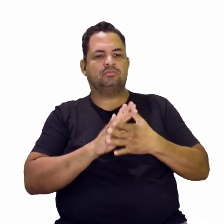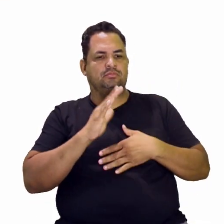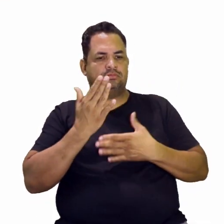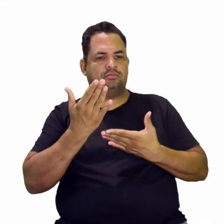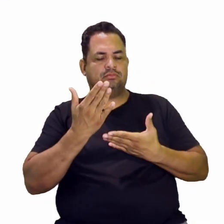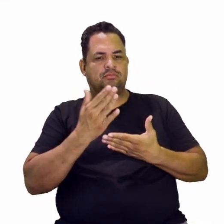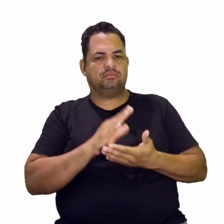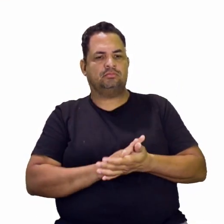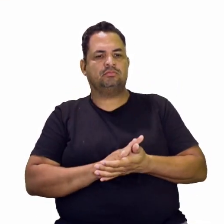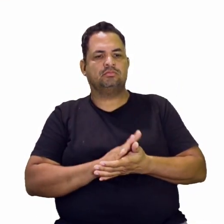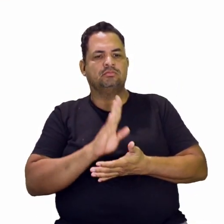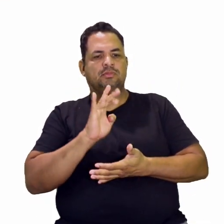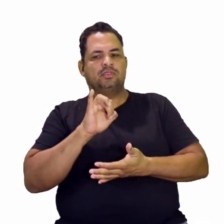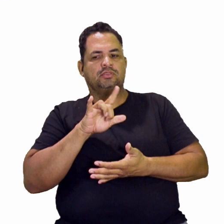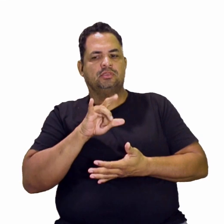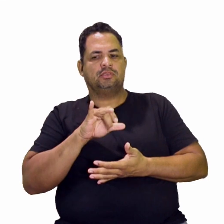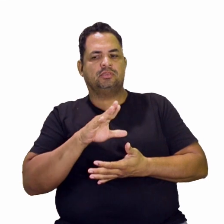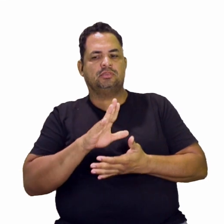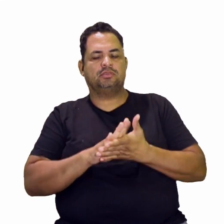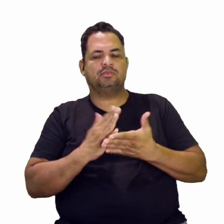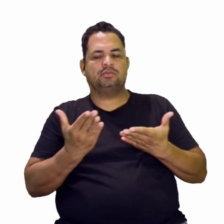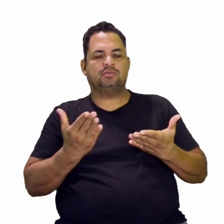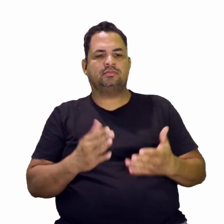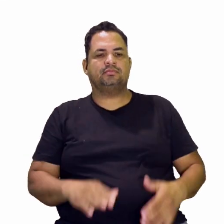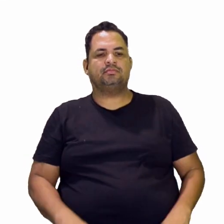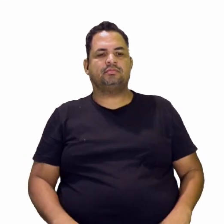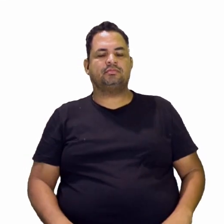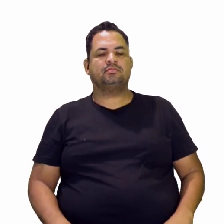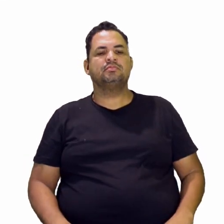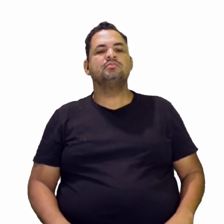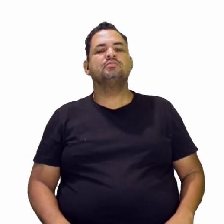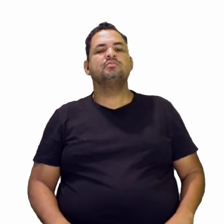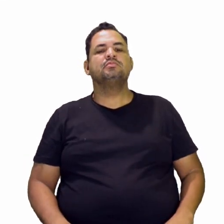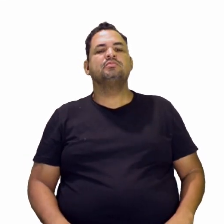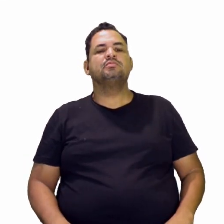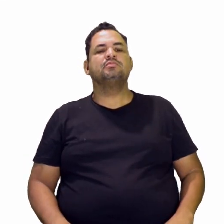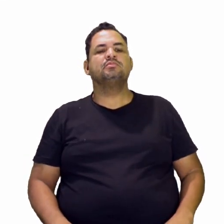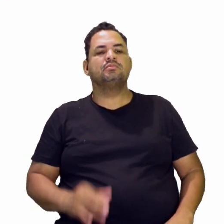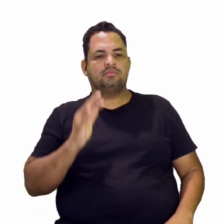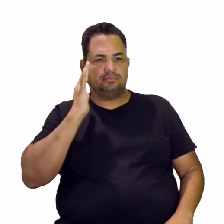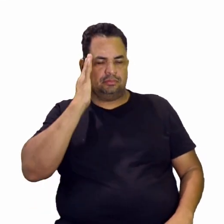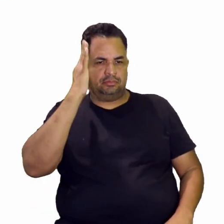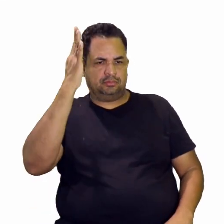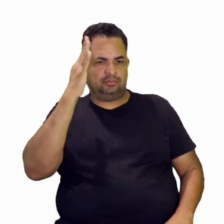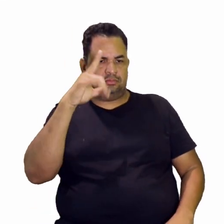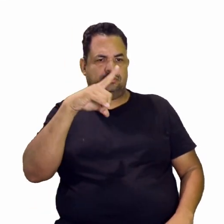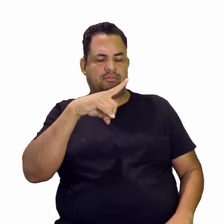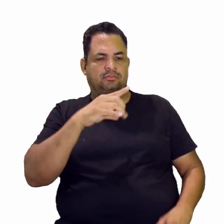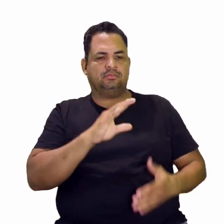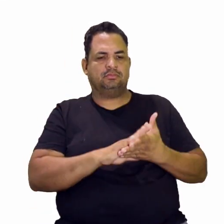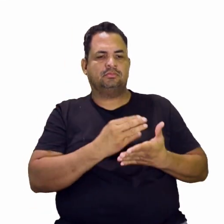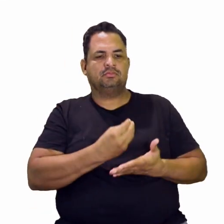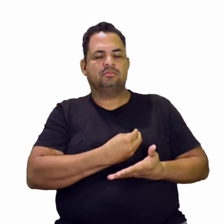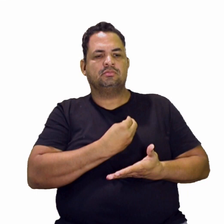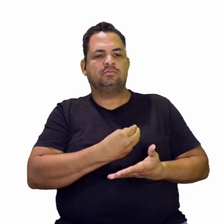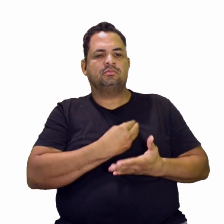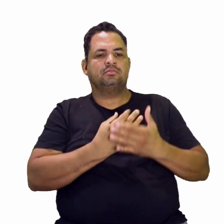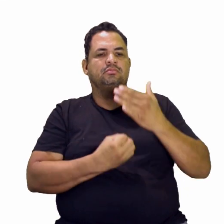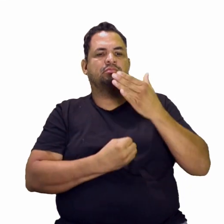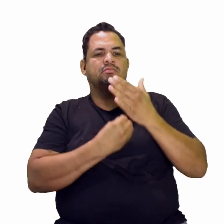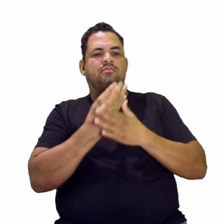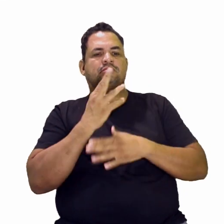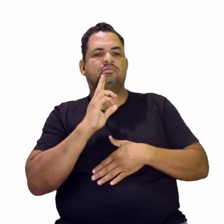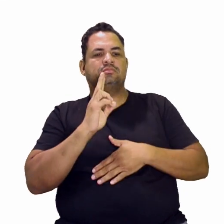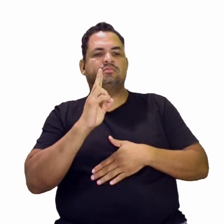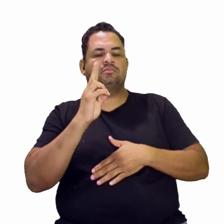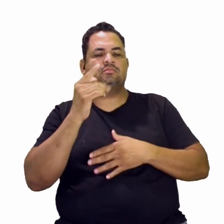os biogenistas, que nós vamos já falar deles, onde, na teoria, a vida surge